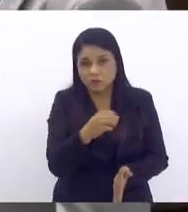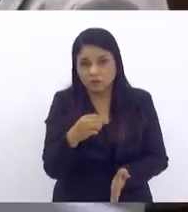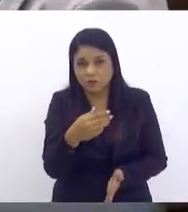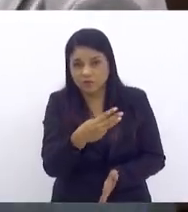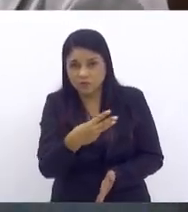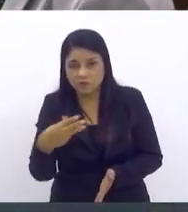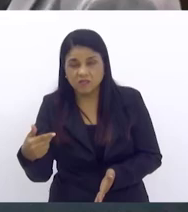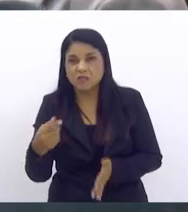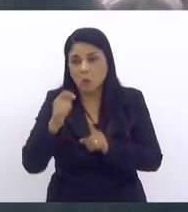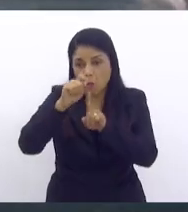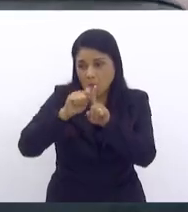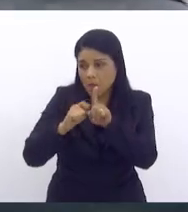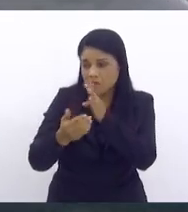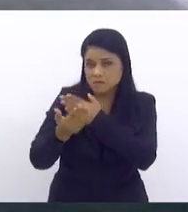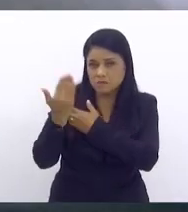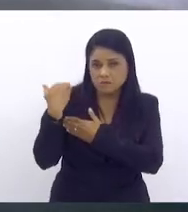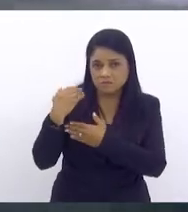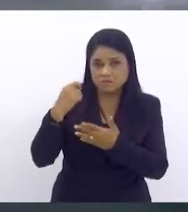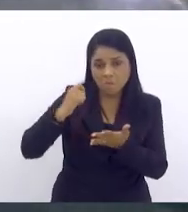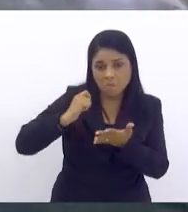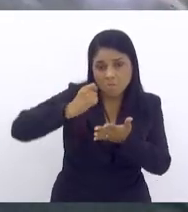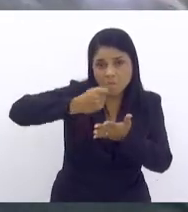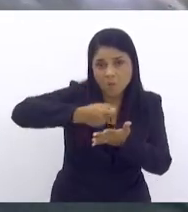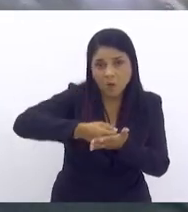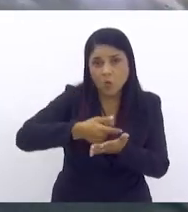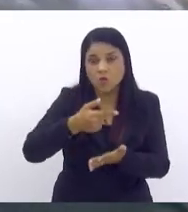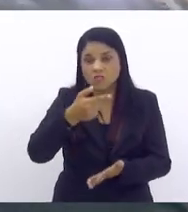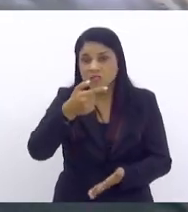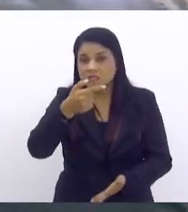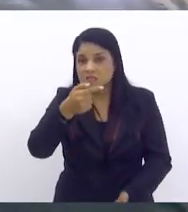mês atrás, o valor surpreendente de